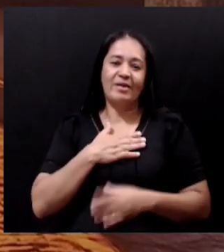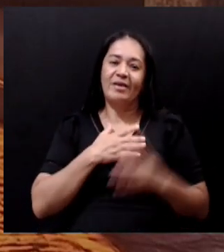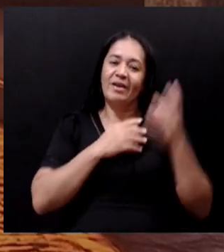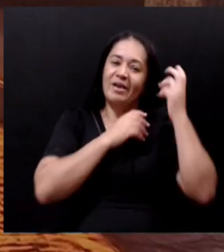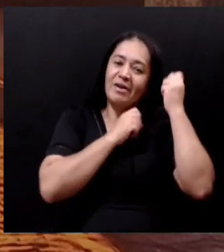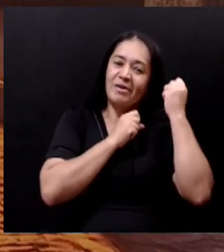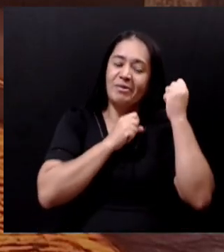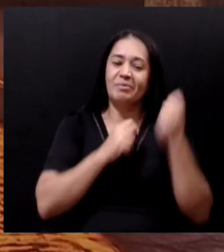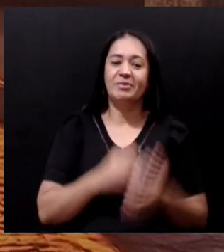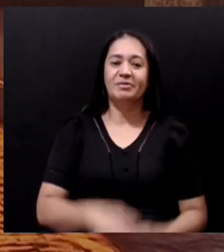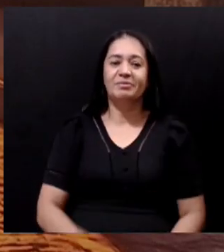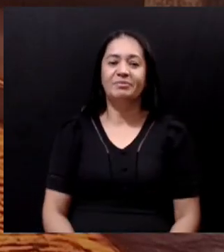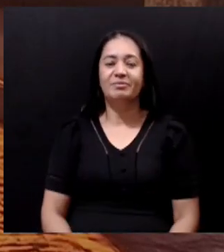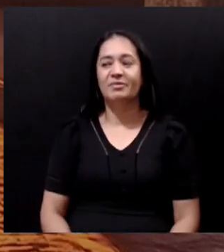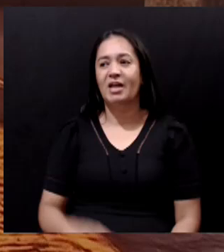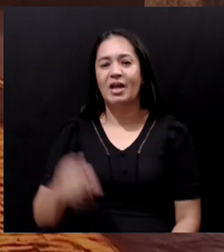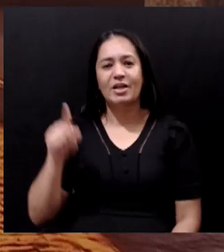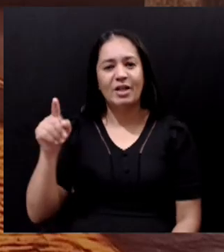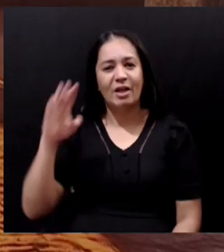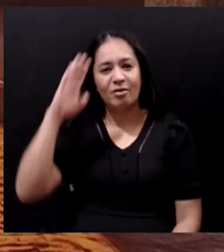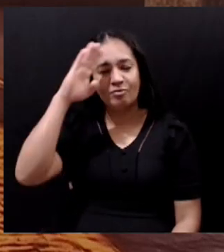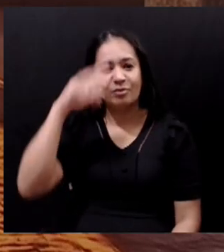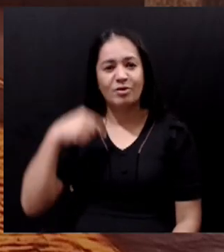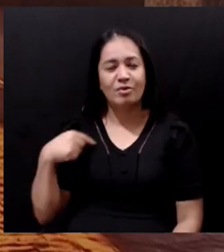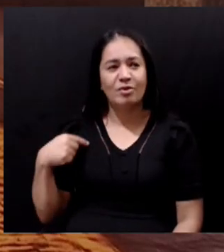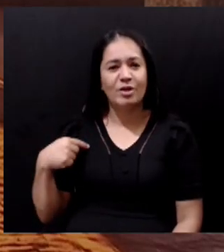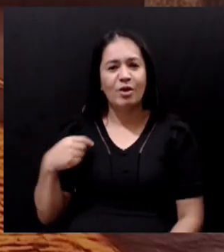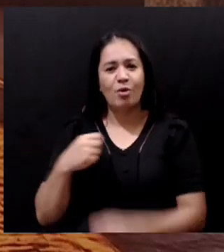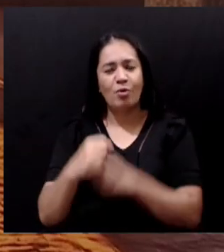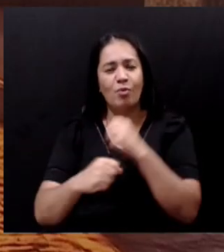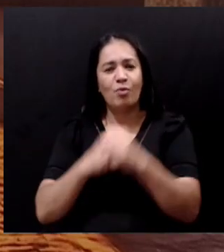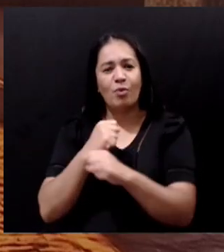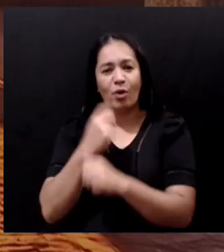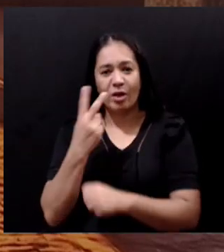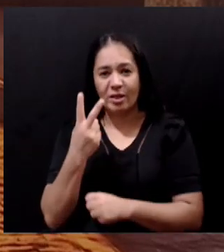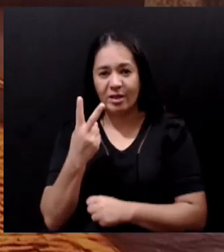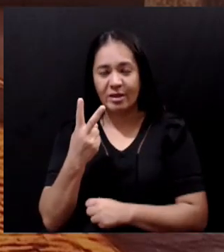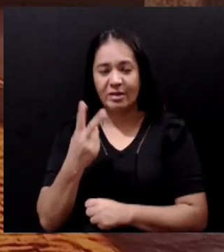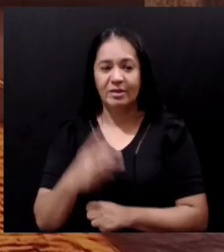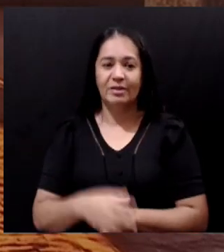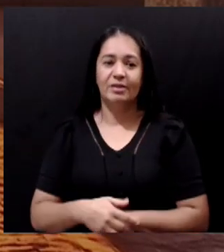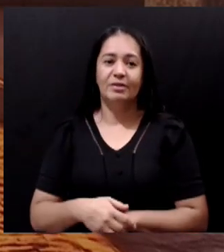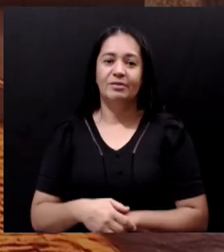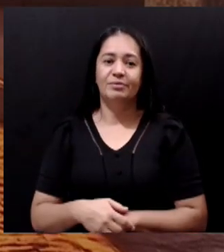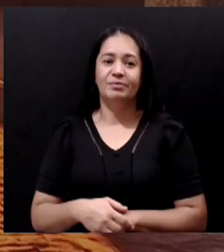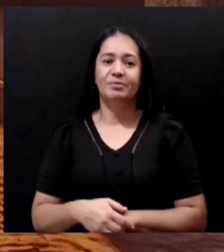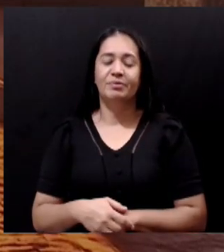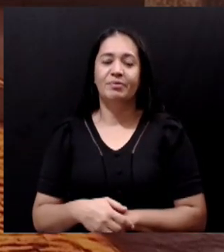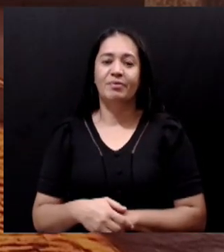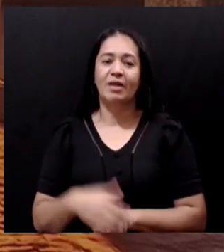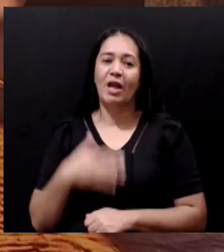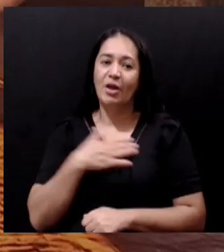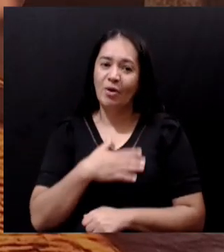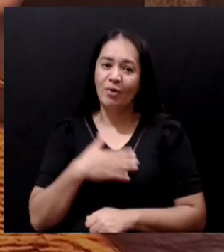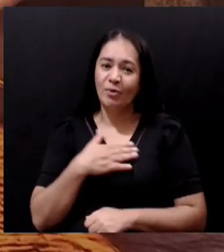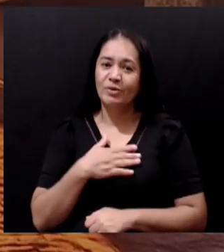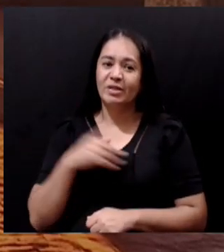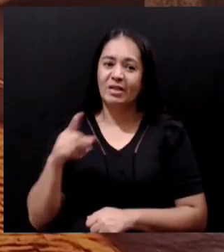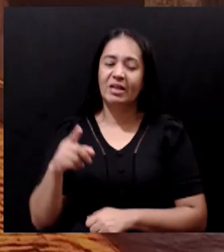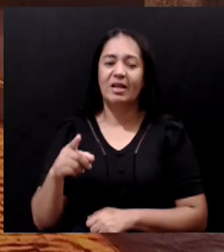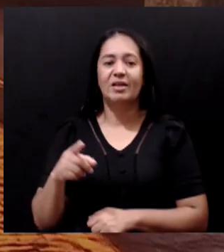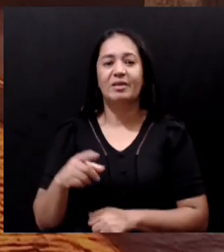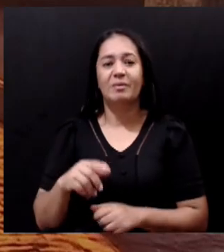desde lá, eu fiquei 2 anos no quartel, acabei gostando, fiquei enganjando. Só que eu